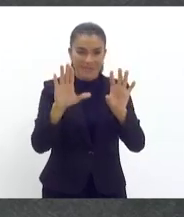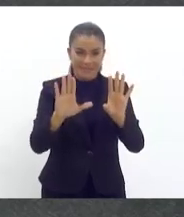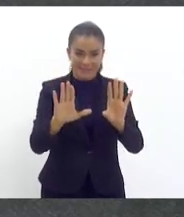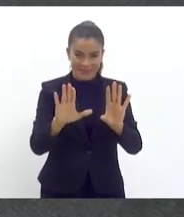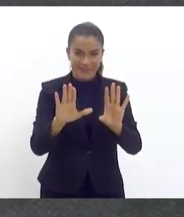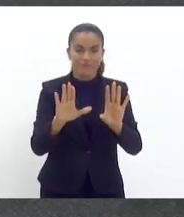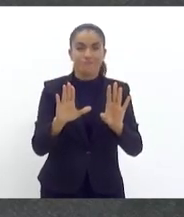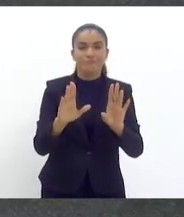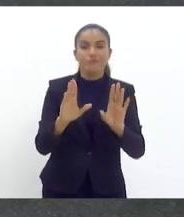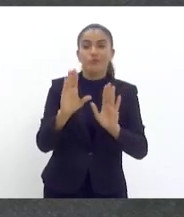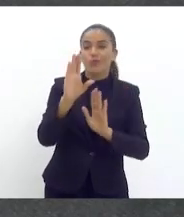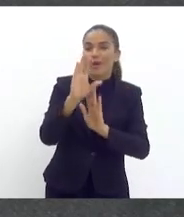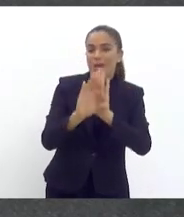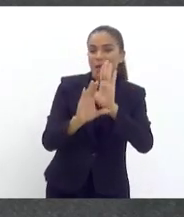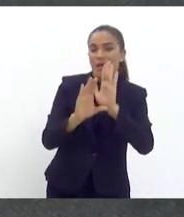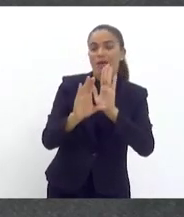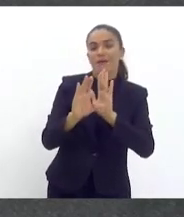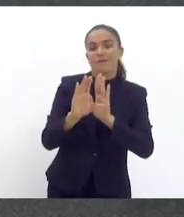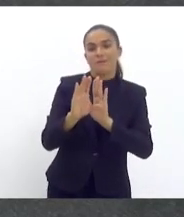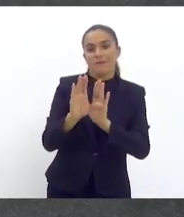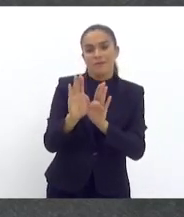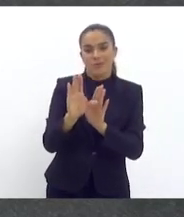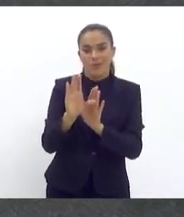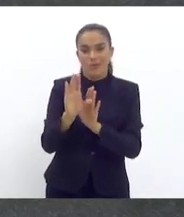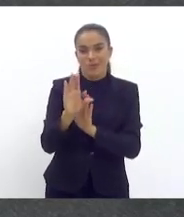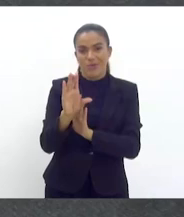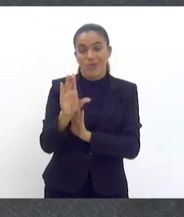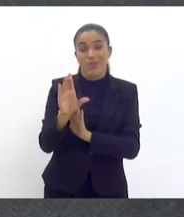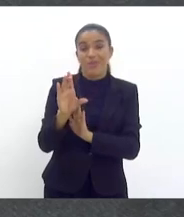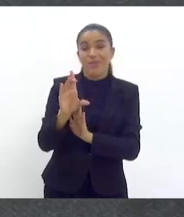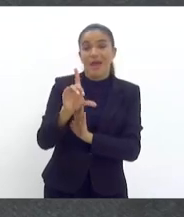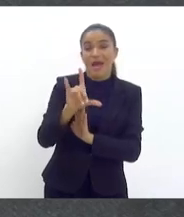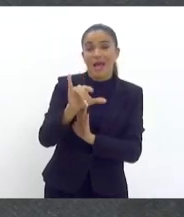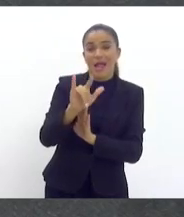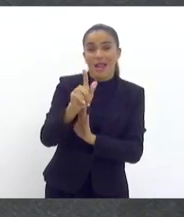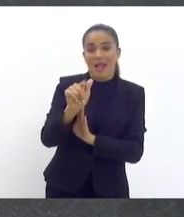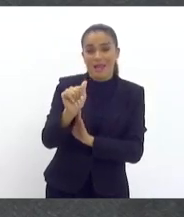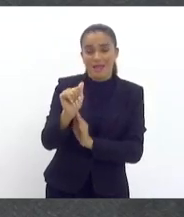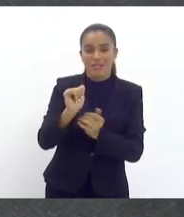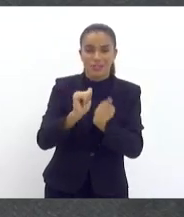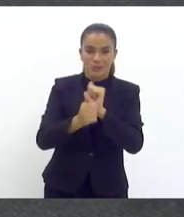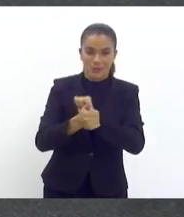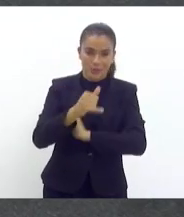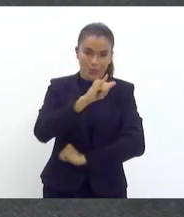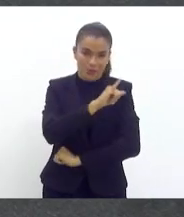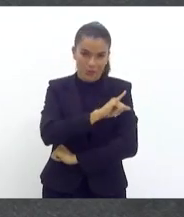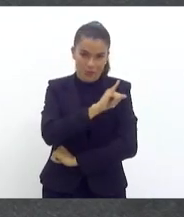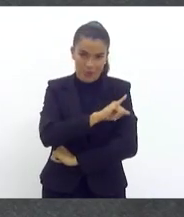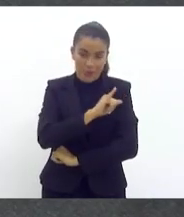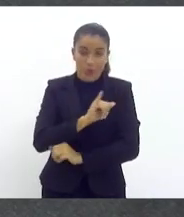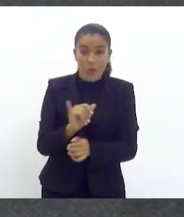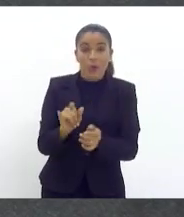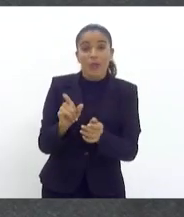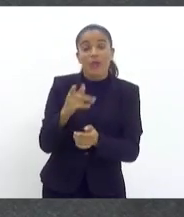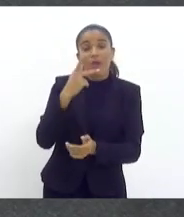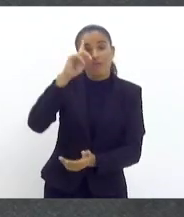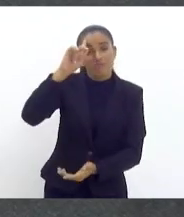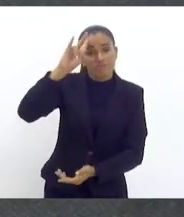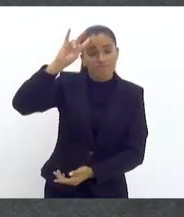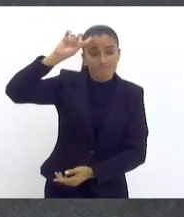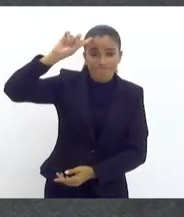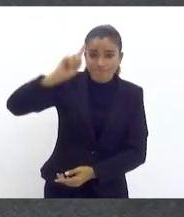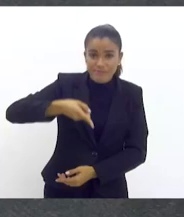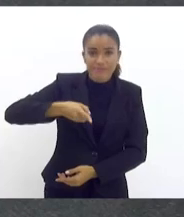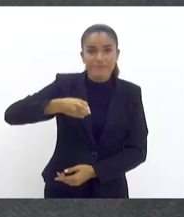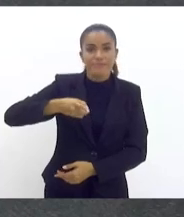do capítulo da deliberação da Liga de Esportes do Rio de Janeiro, que determinou o